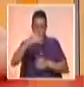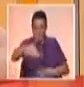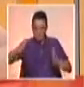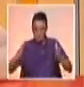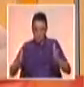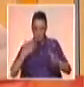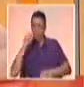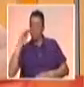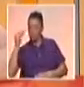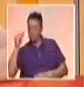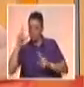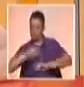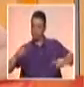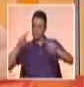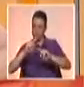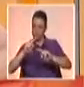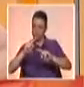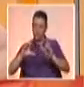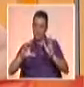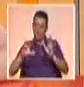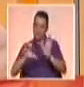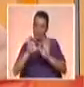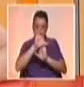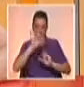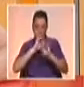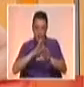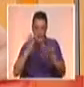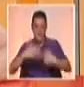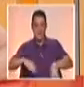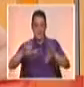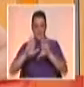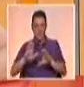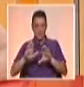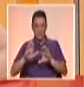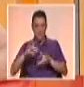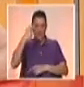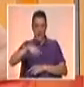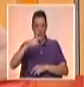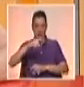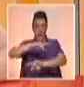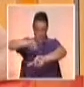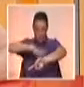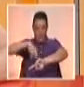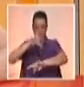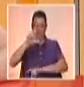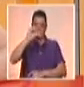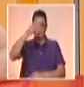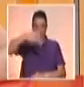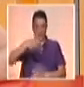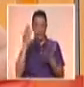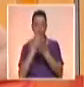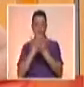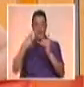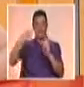para os alunos é exíguo para os alunos surdos. E depois há também que dizer que devia haver mais horas de língua gestual nas escolas de